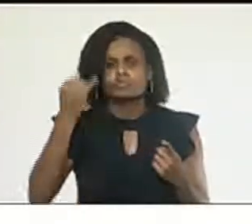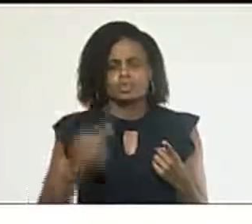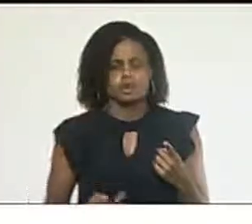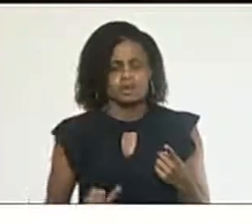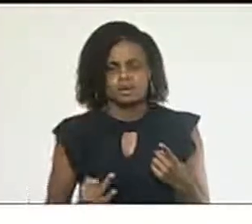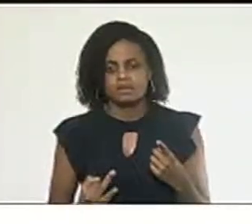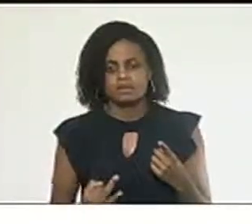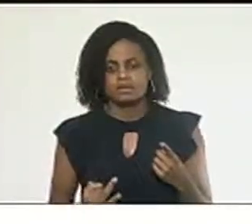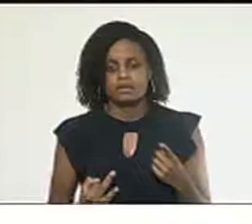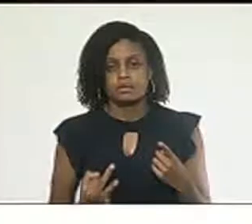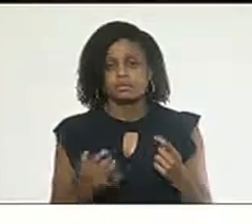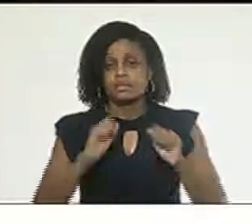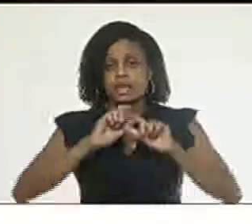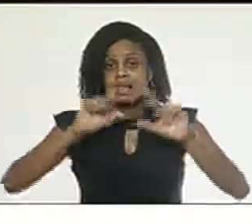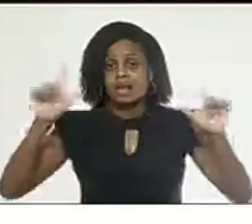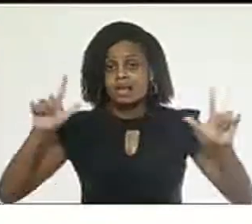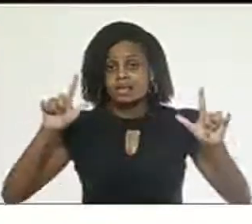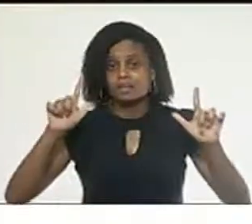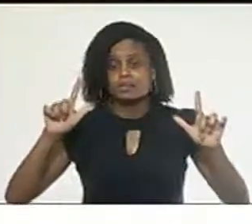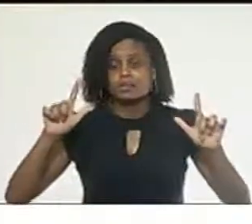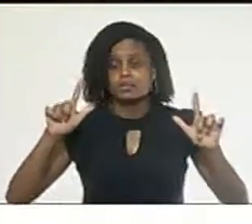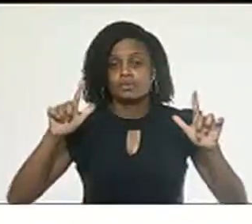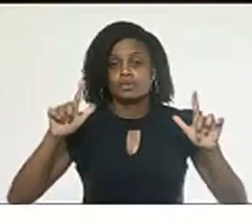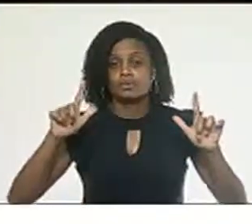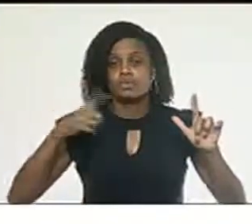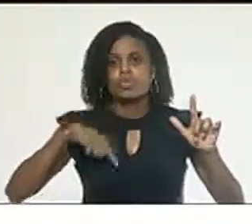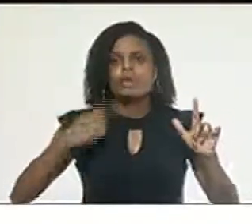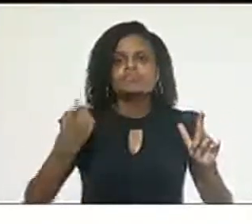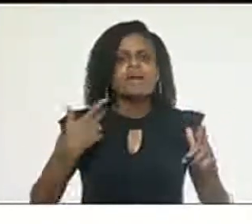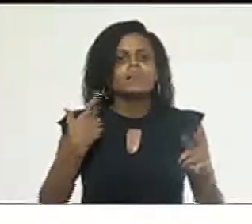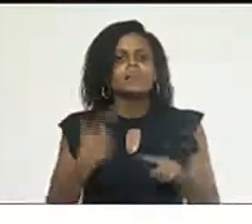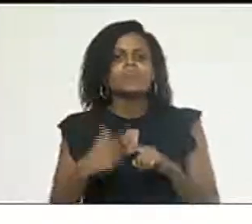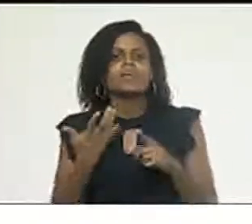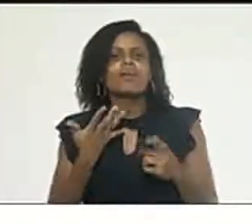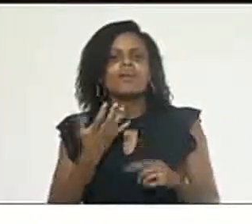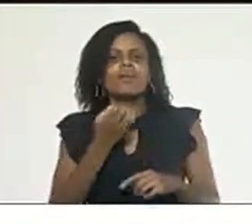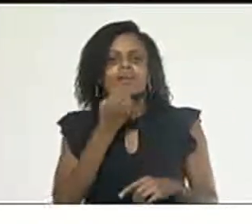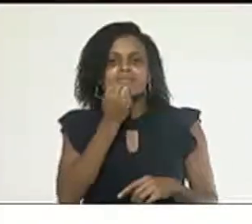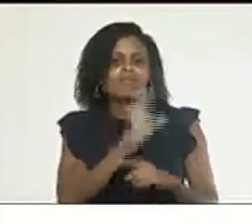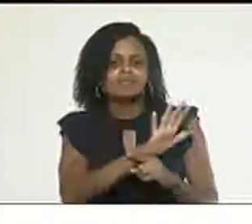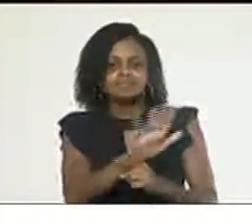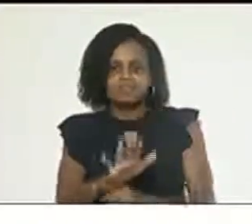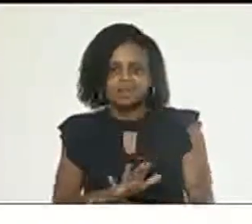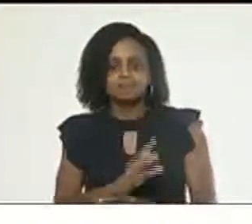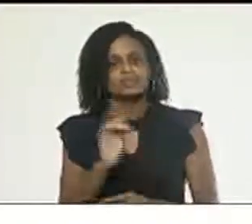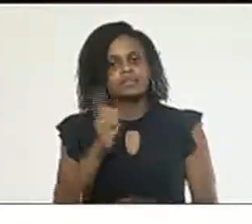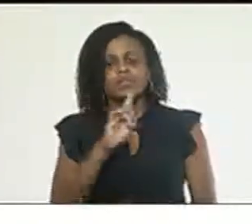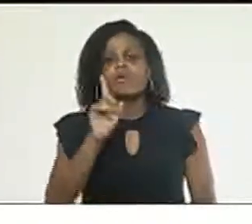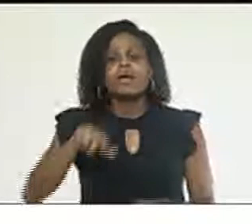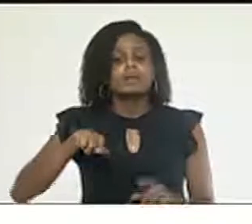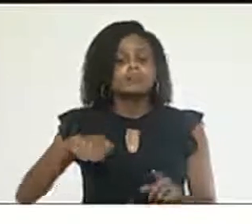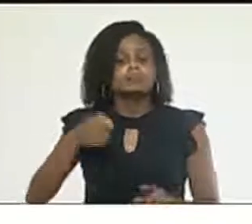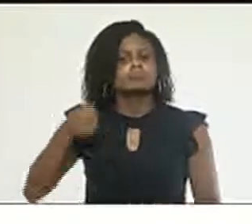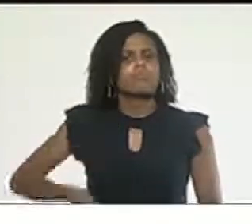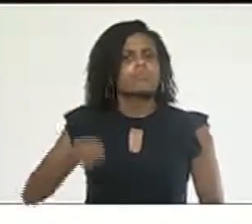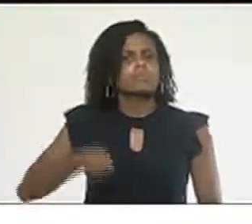a transparência não é nenhum favor que se faz, a transparência é